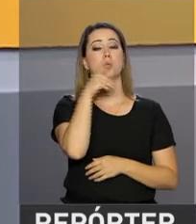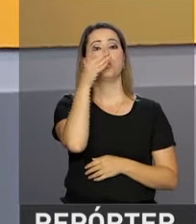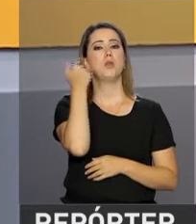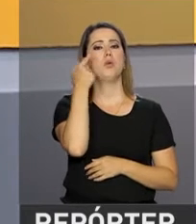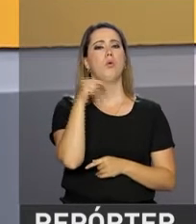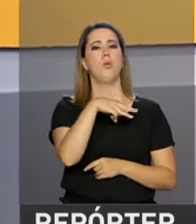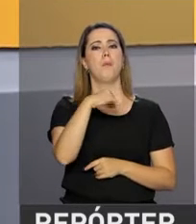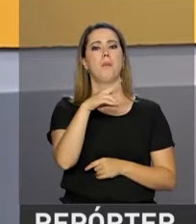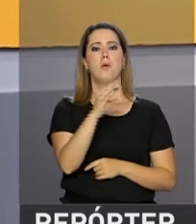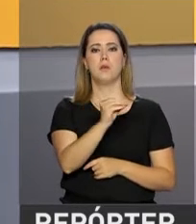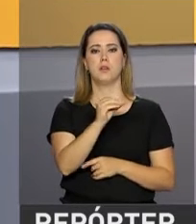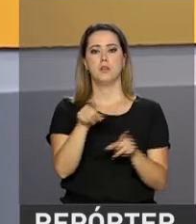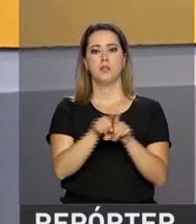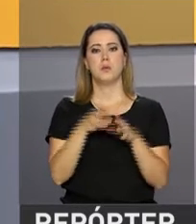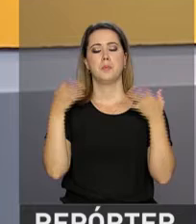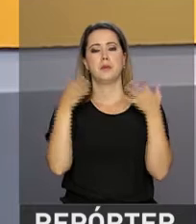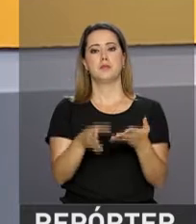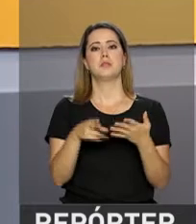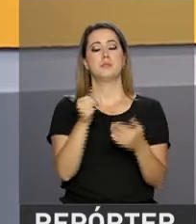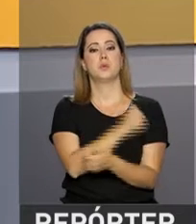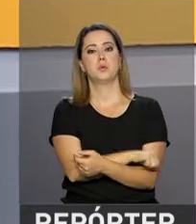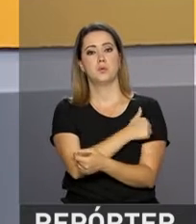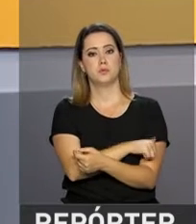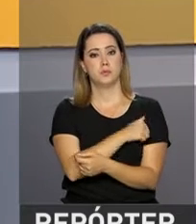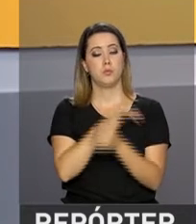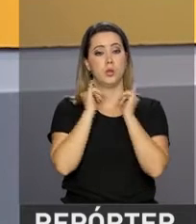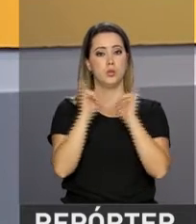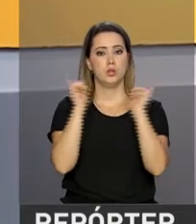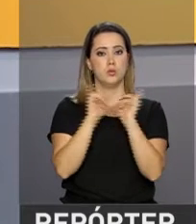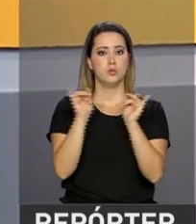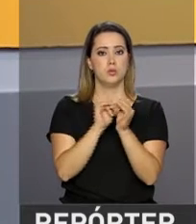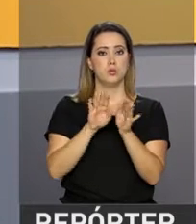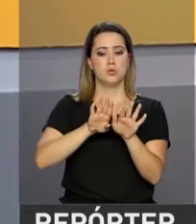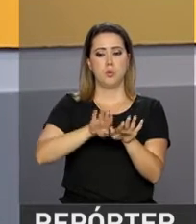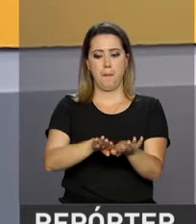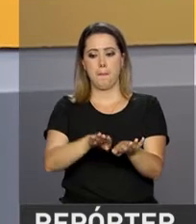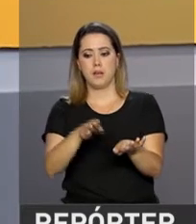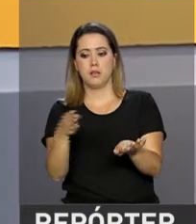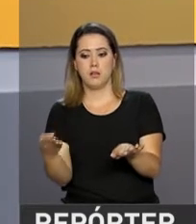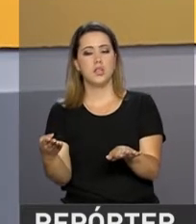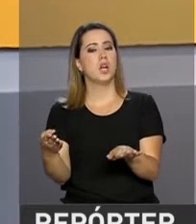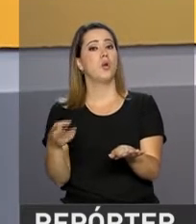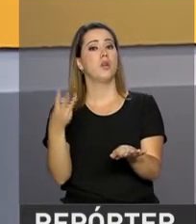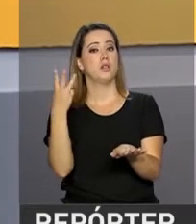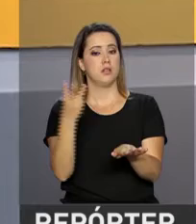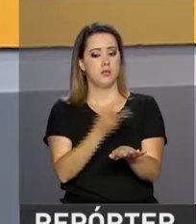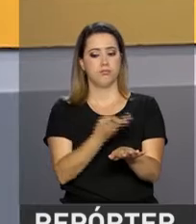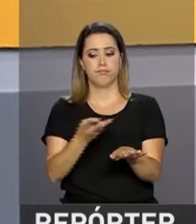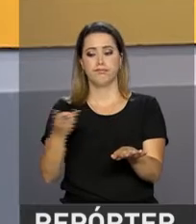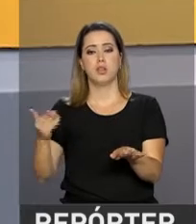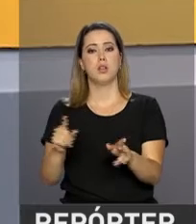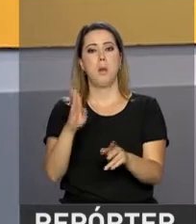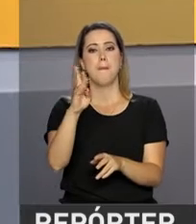da Secretaria-Geral da Presidência, participou em Niterói do anúncio do alargamento de trecho da BR-101 e